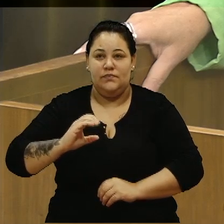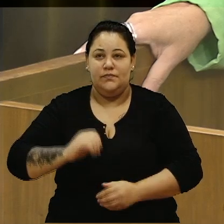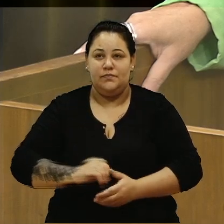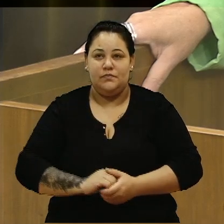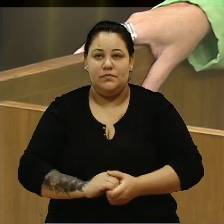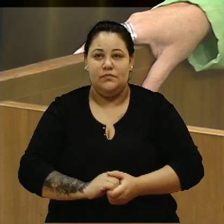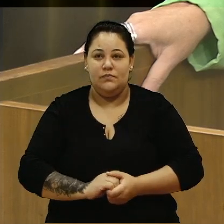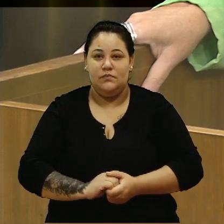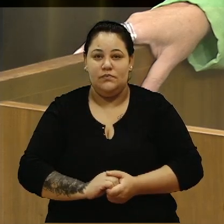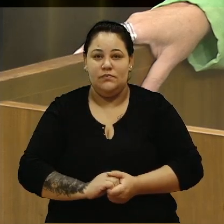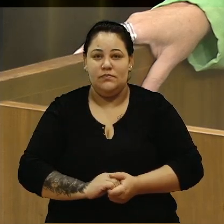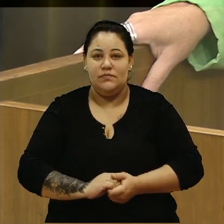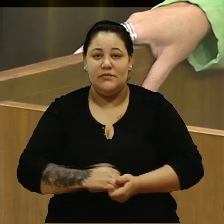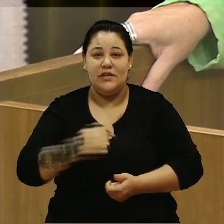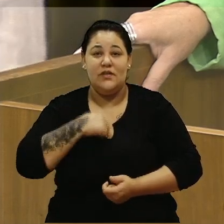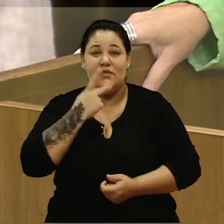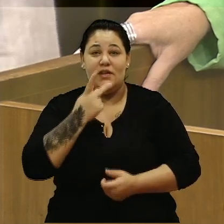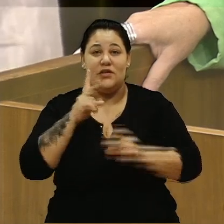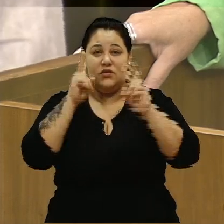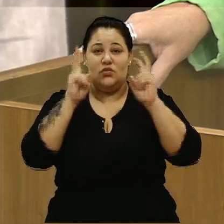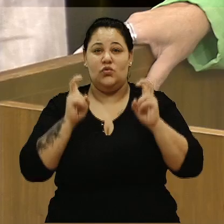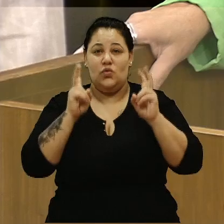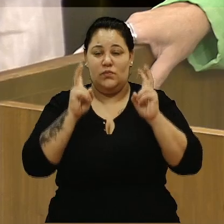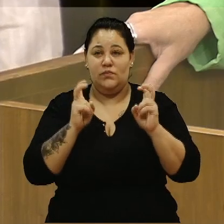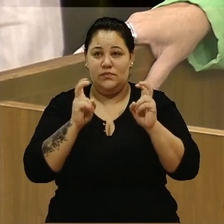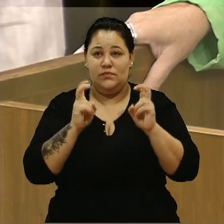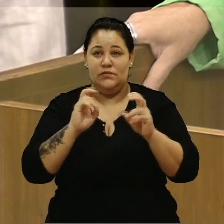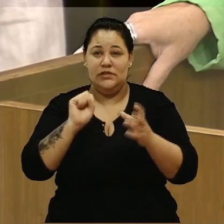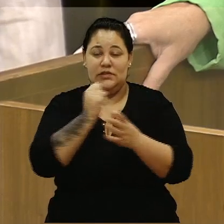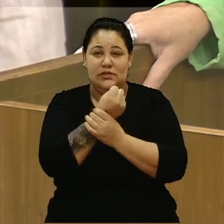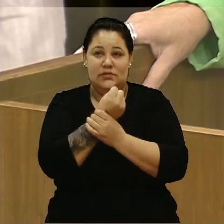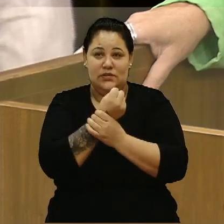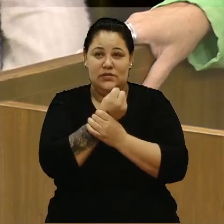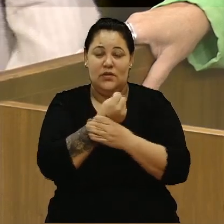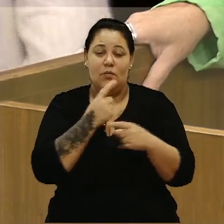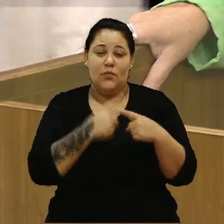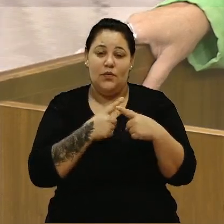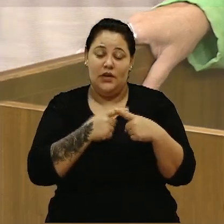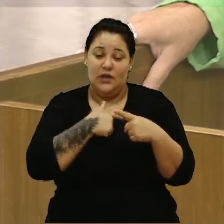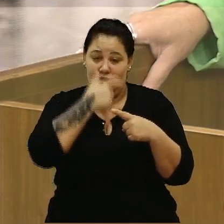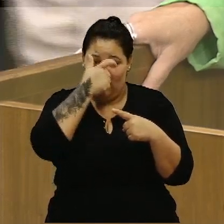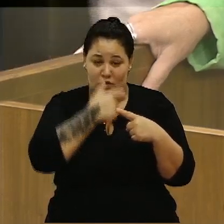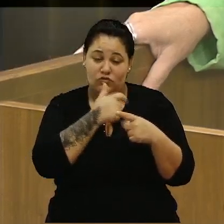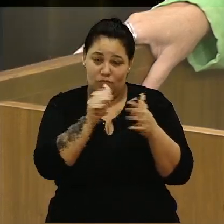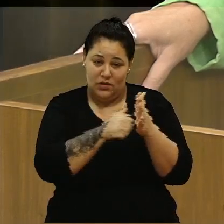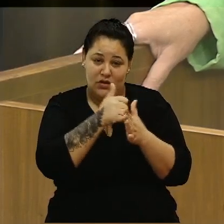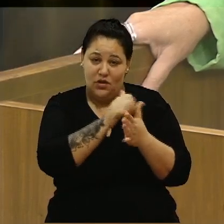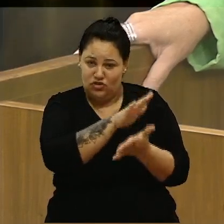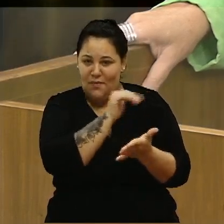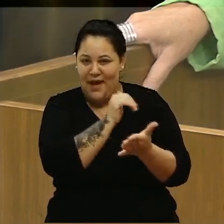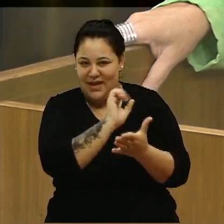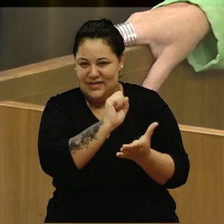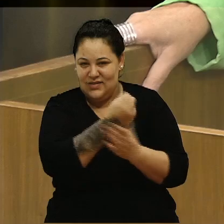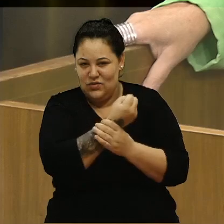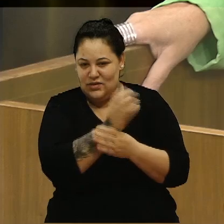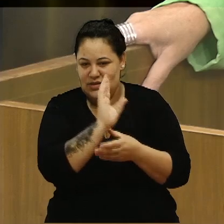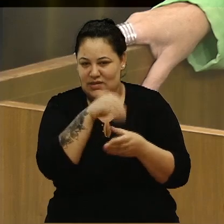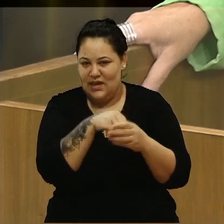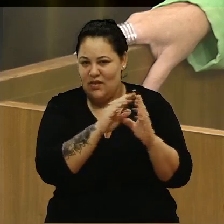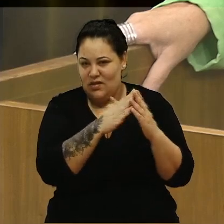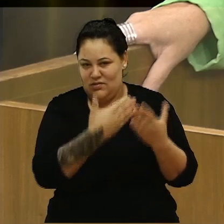eu falei sobre esse tema da segurança, porque é assim que eu prefiro chamar, segurança nas